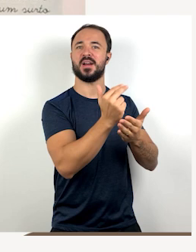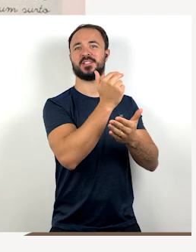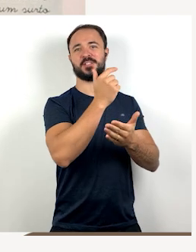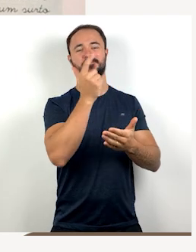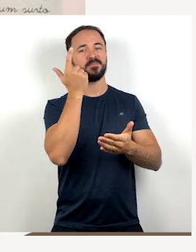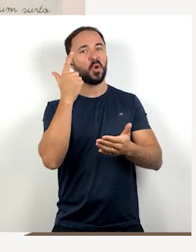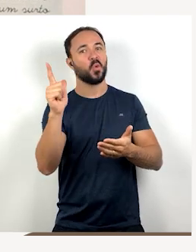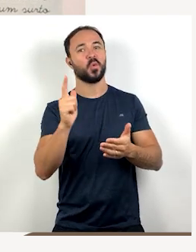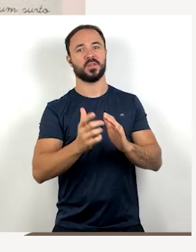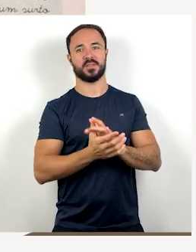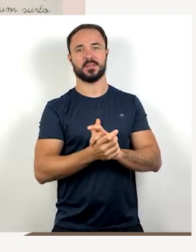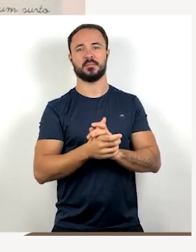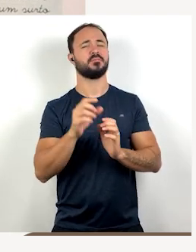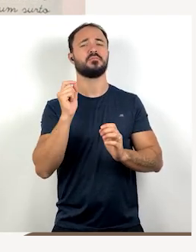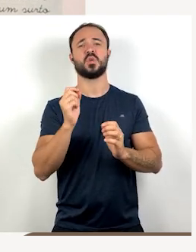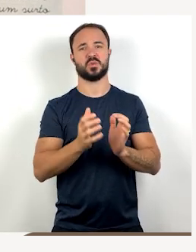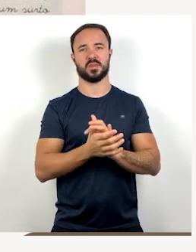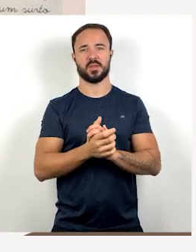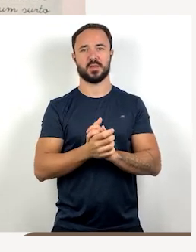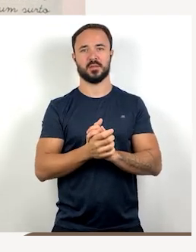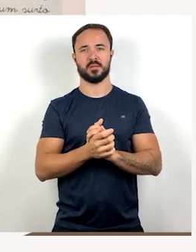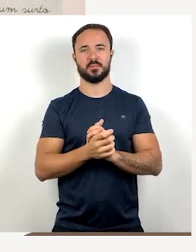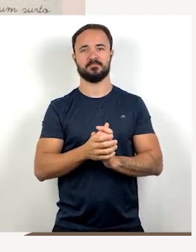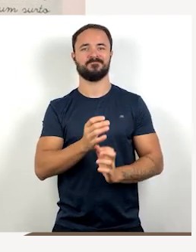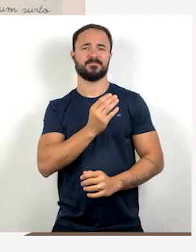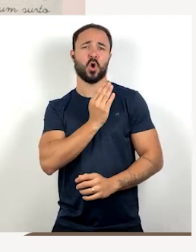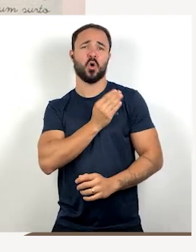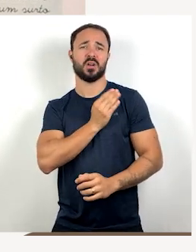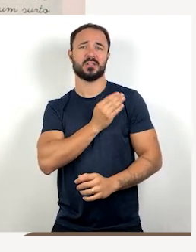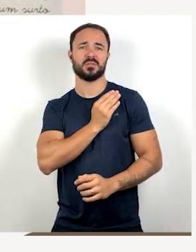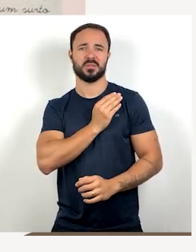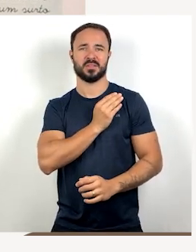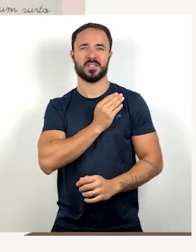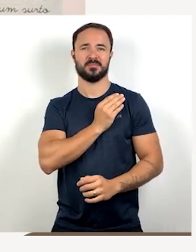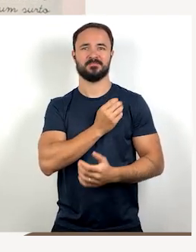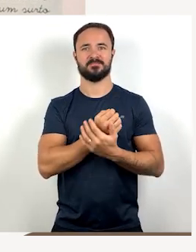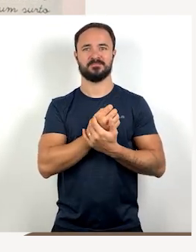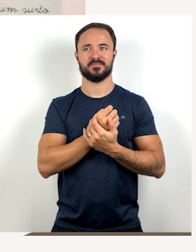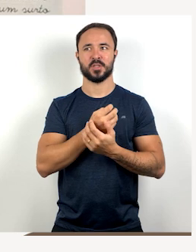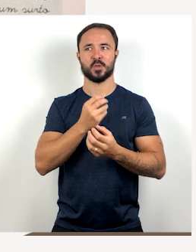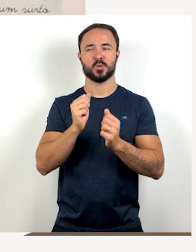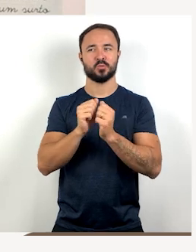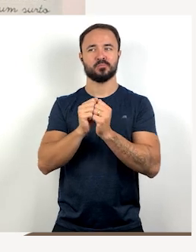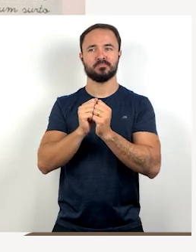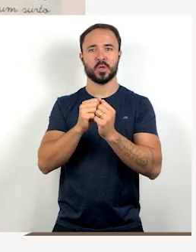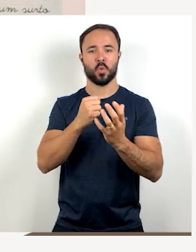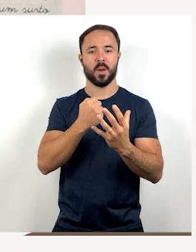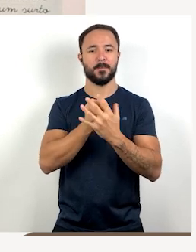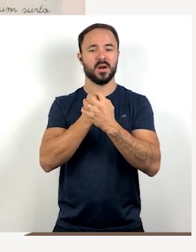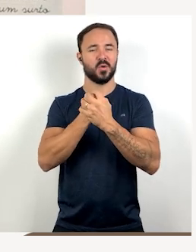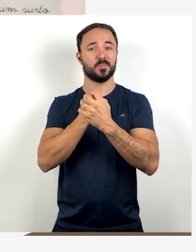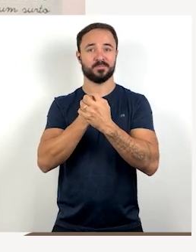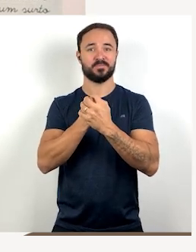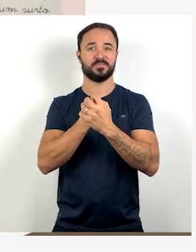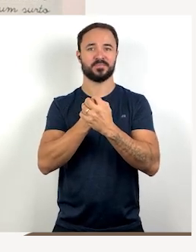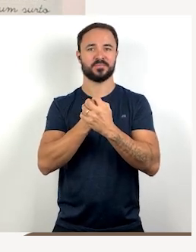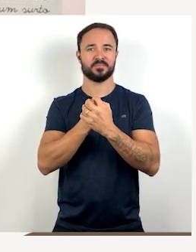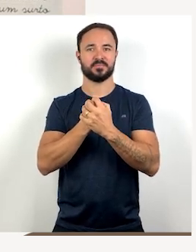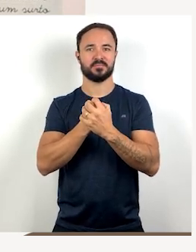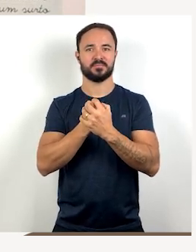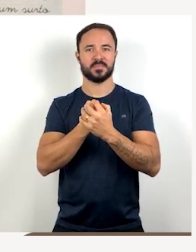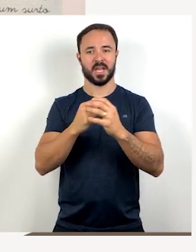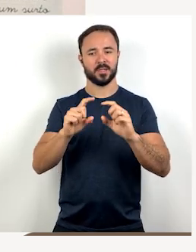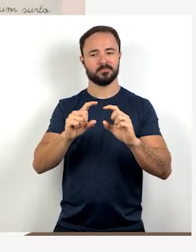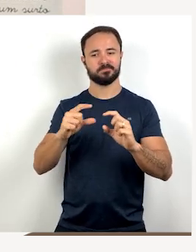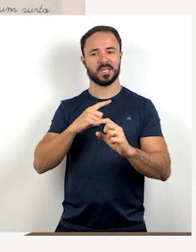muito significativa, que é o quê? Um coração apertado com uma mão. E embaixo